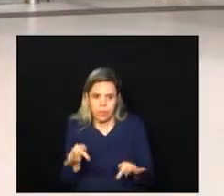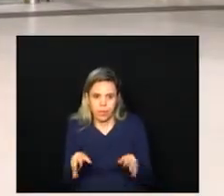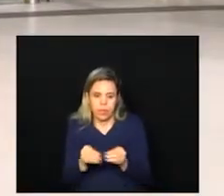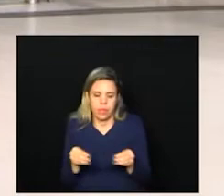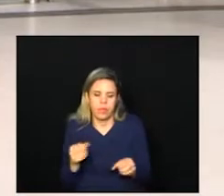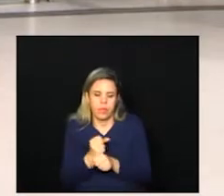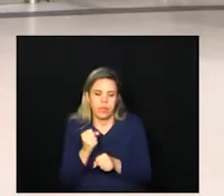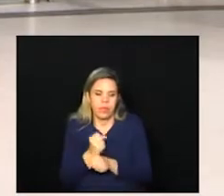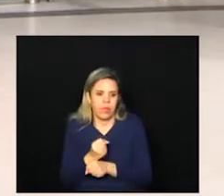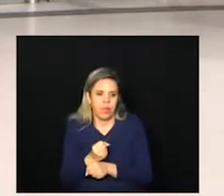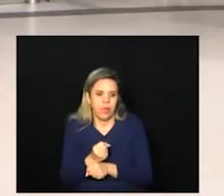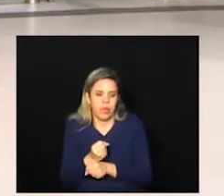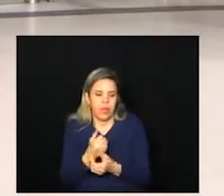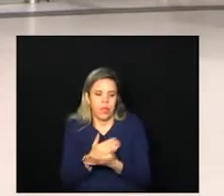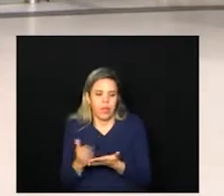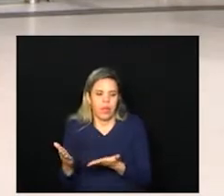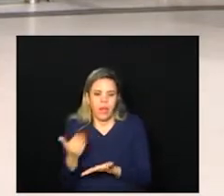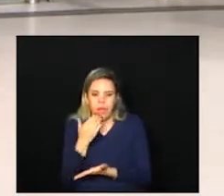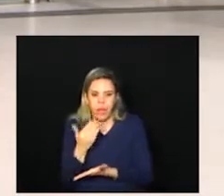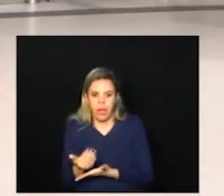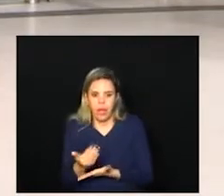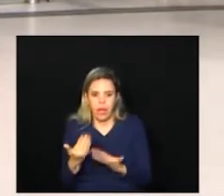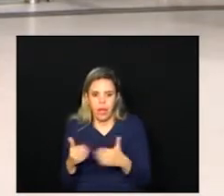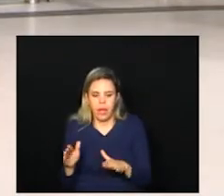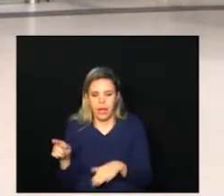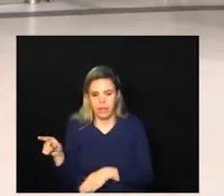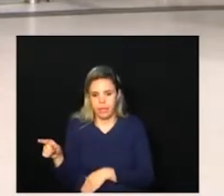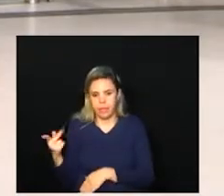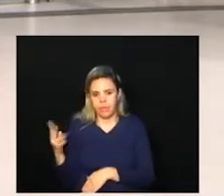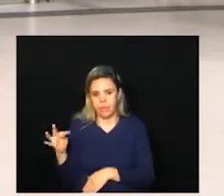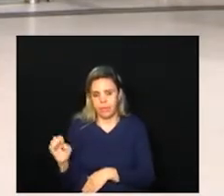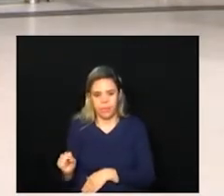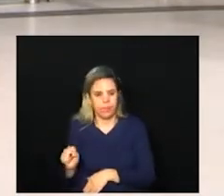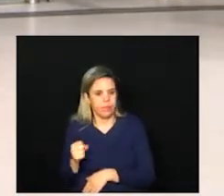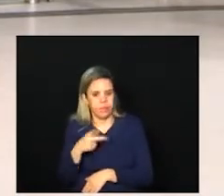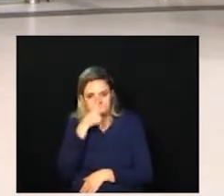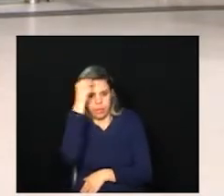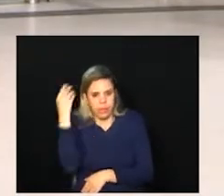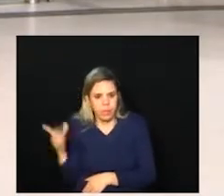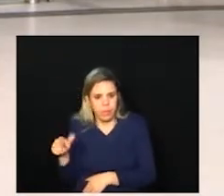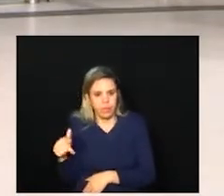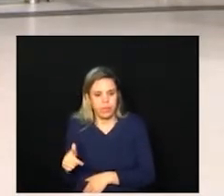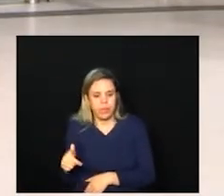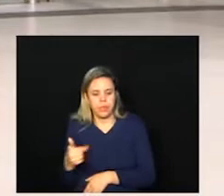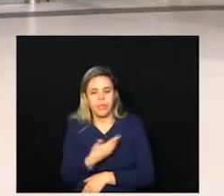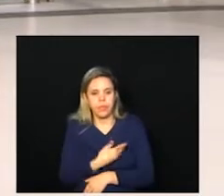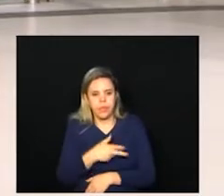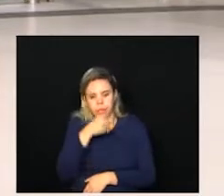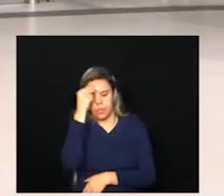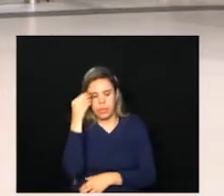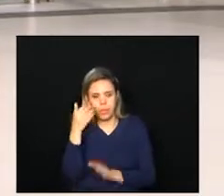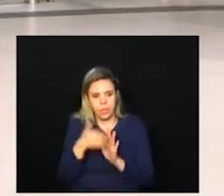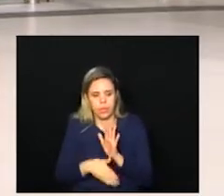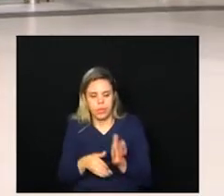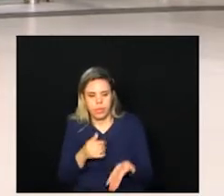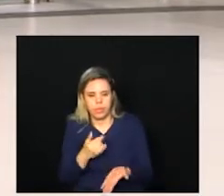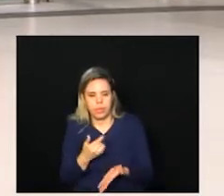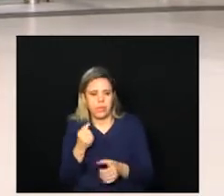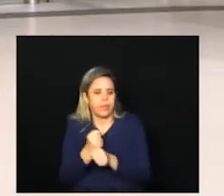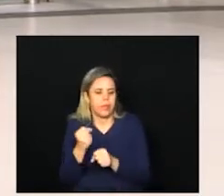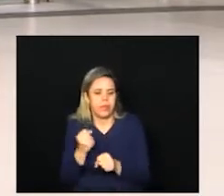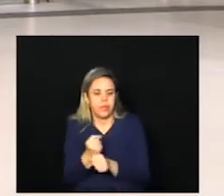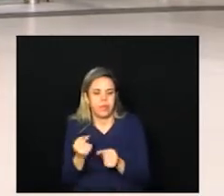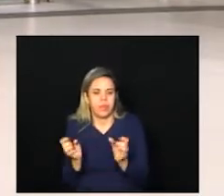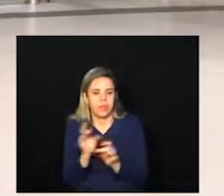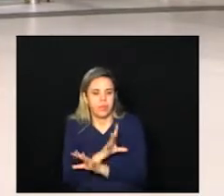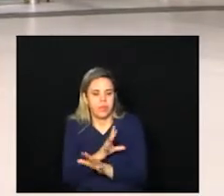da construção é dada a entrada ao pedido de habite aqui na Prefeitura. Depois que o Executivo constatar que a obra foi